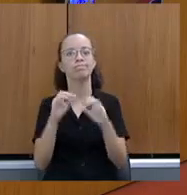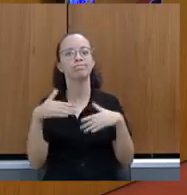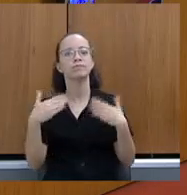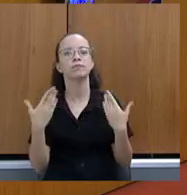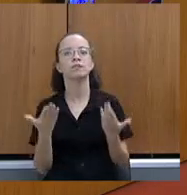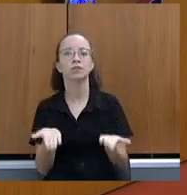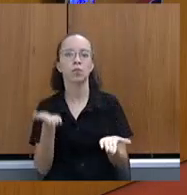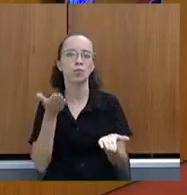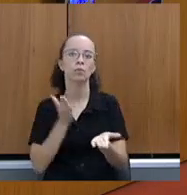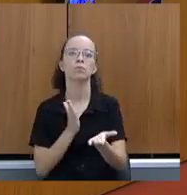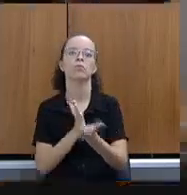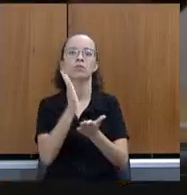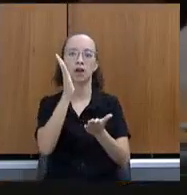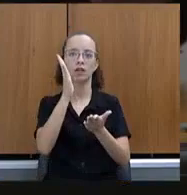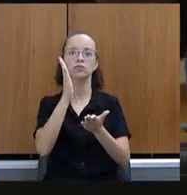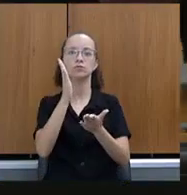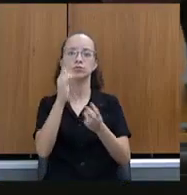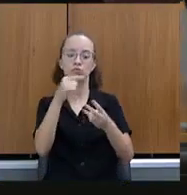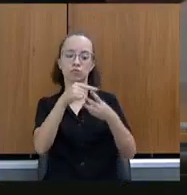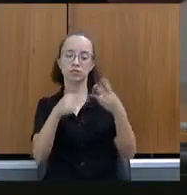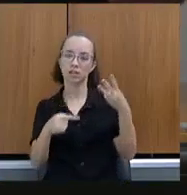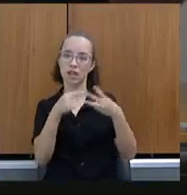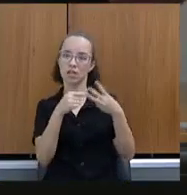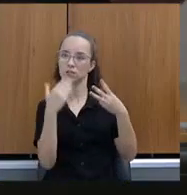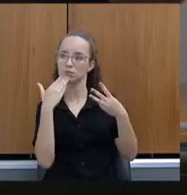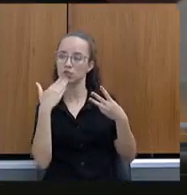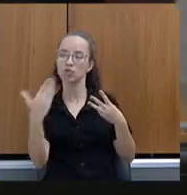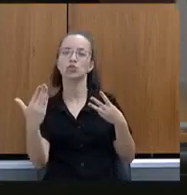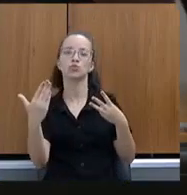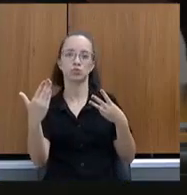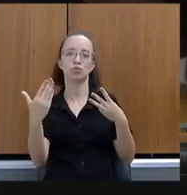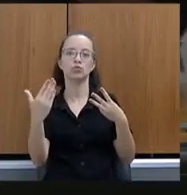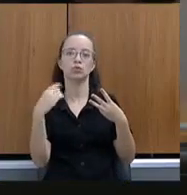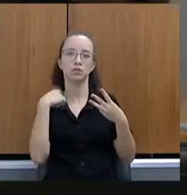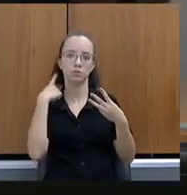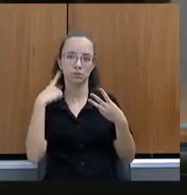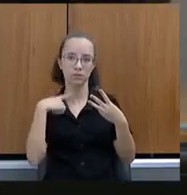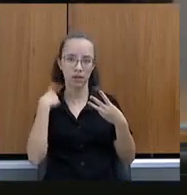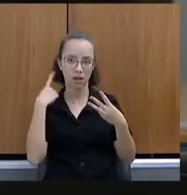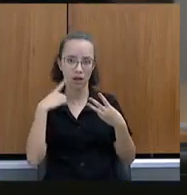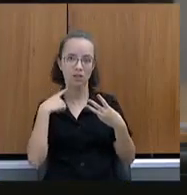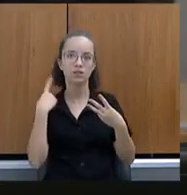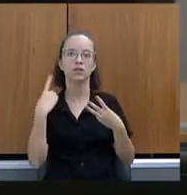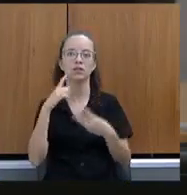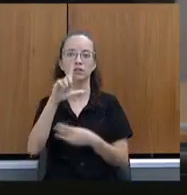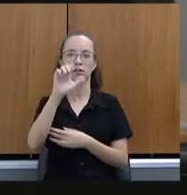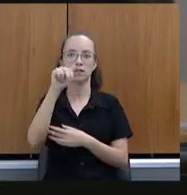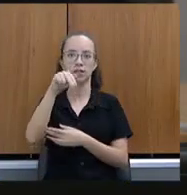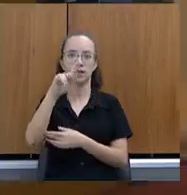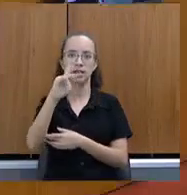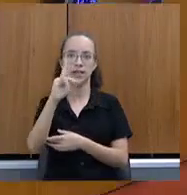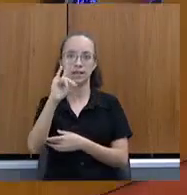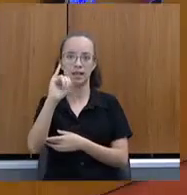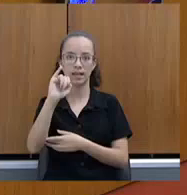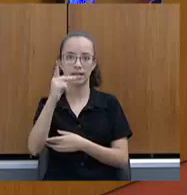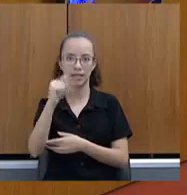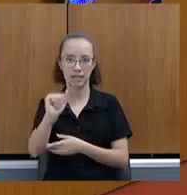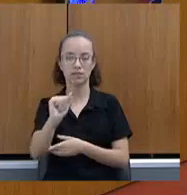portanto então aprovados os três requerimentos apresentados pela deputada Leninha